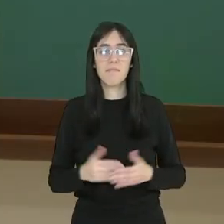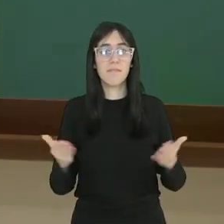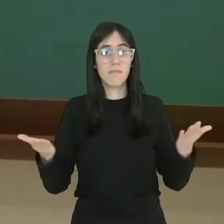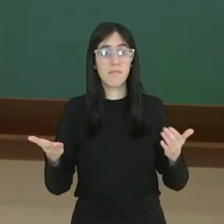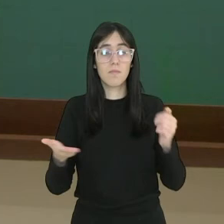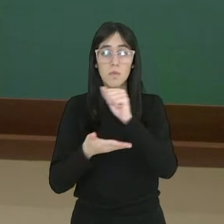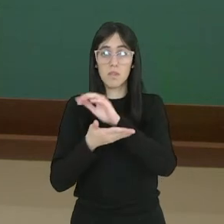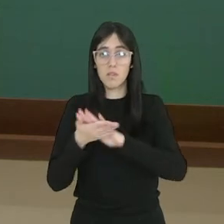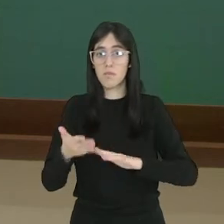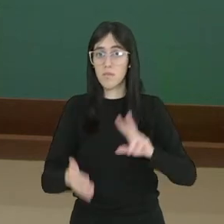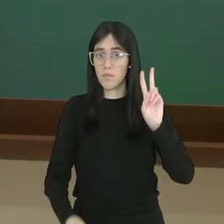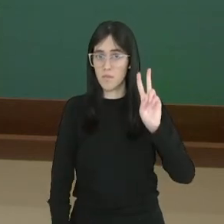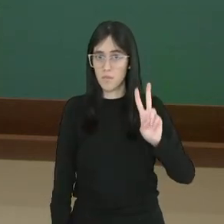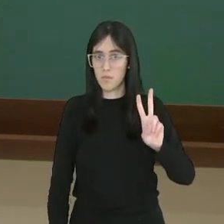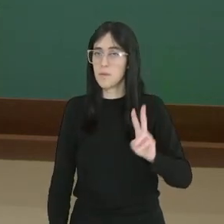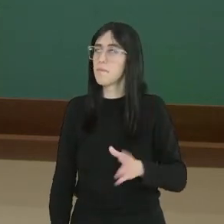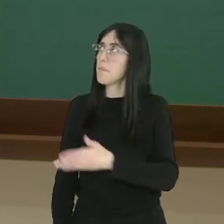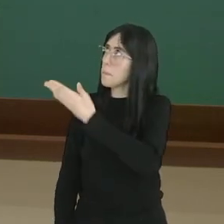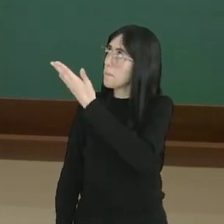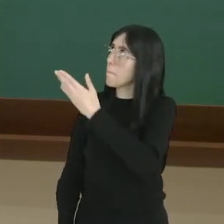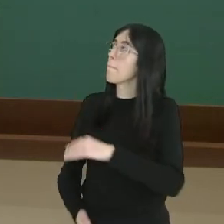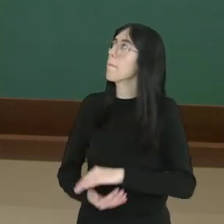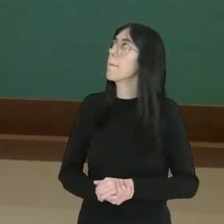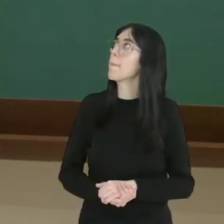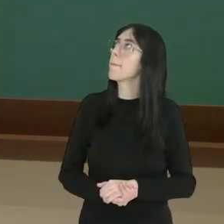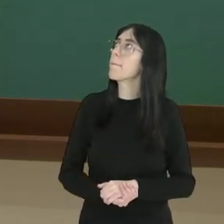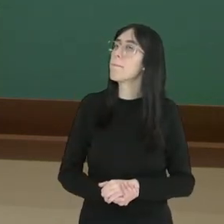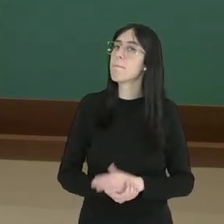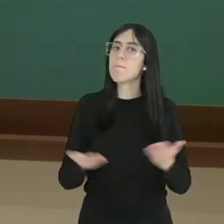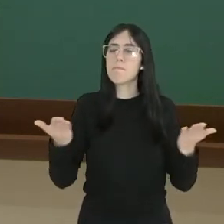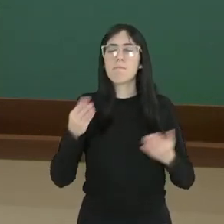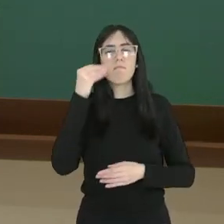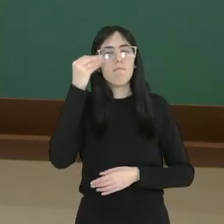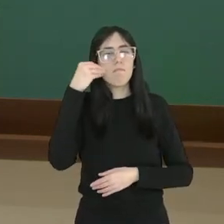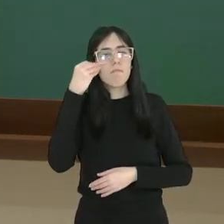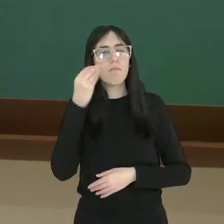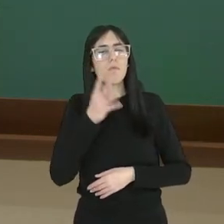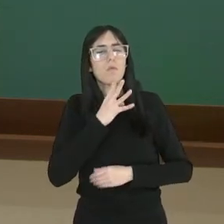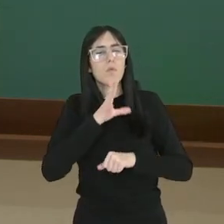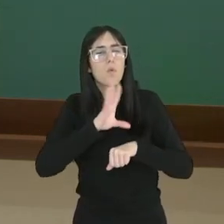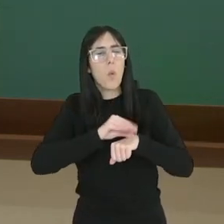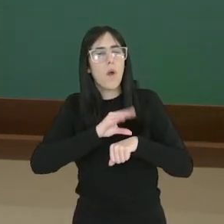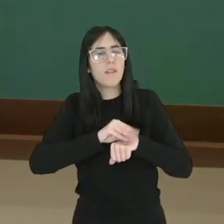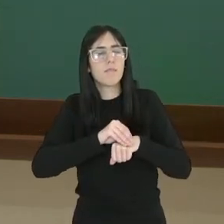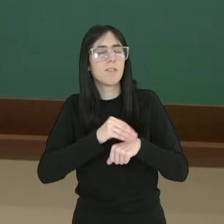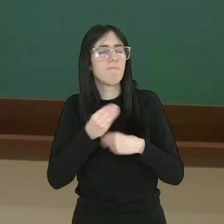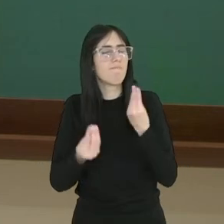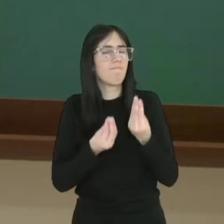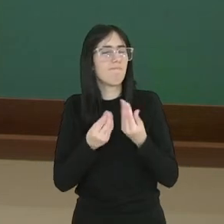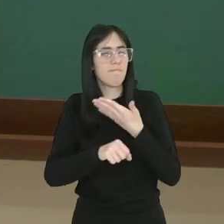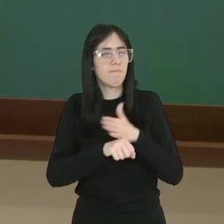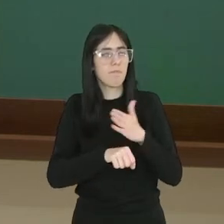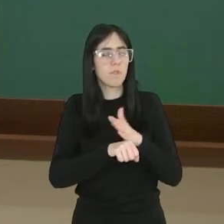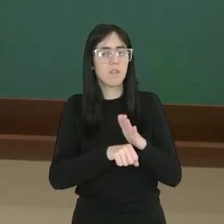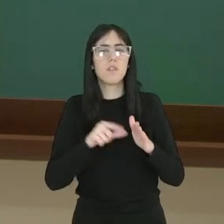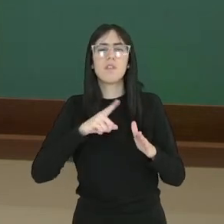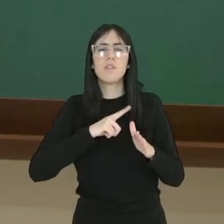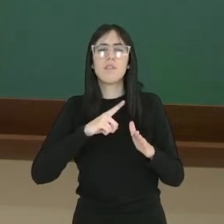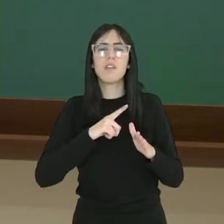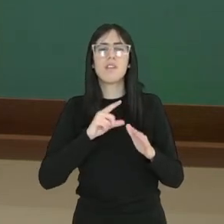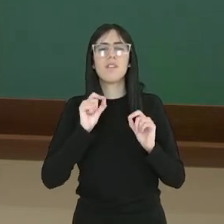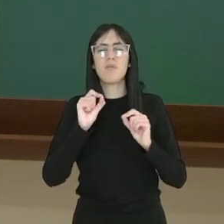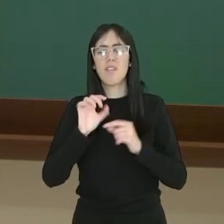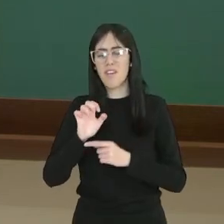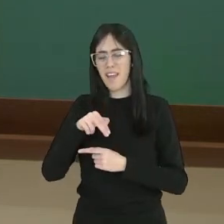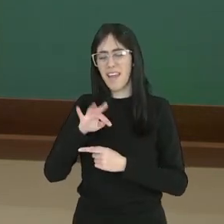Vamos para a nossa segunda atividade então. Que tal testarmos nossos conhecimentos sobre o beisebol? Como é dividido o inning no